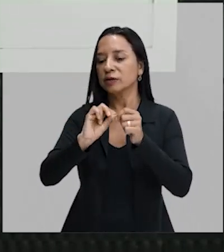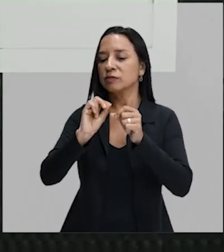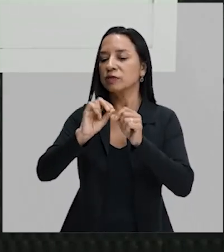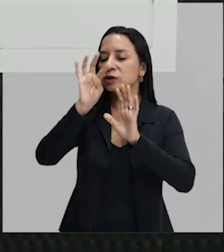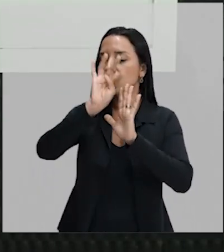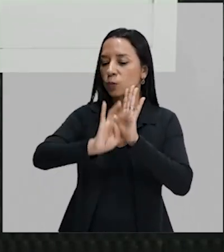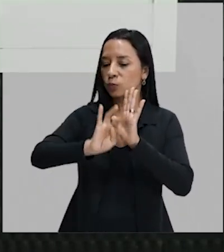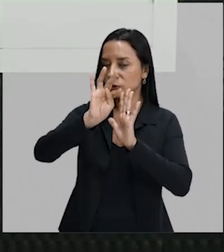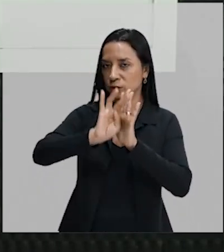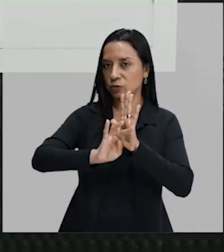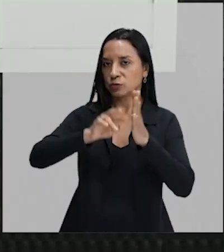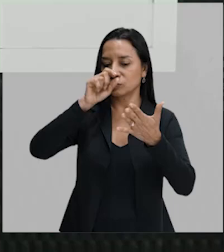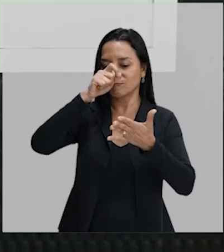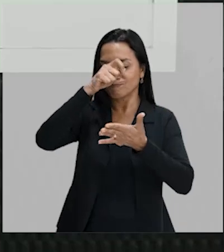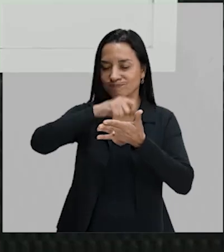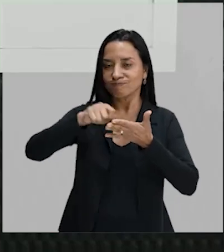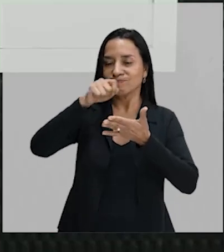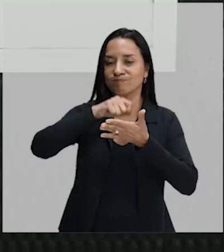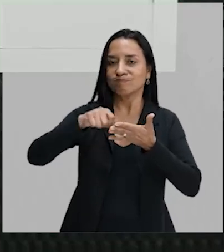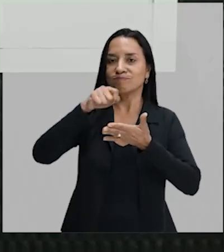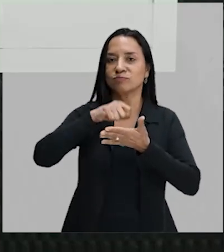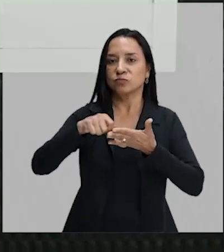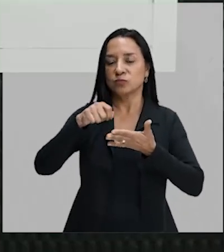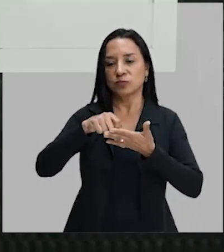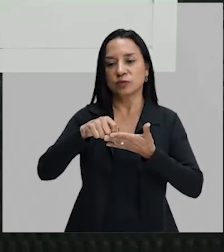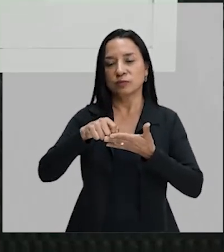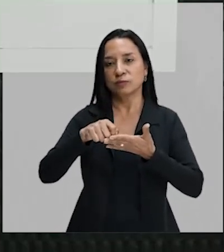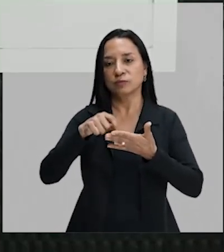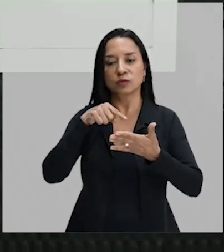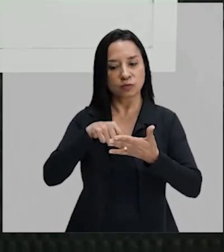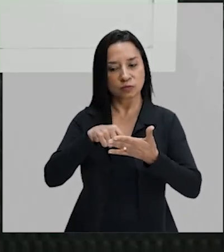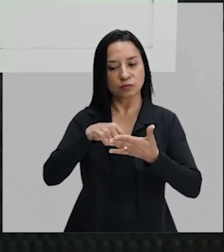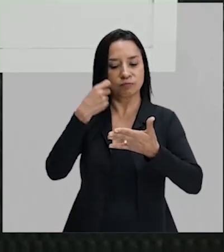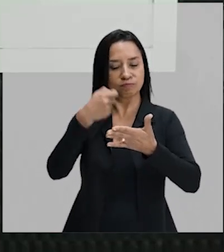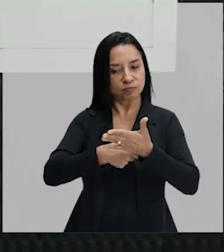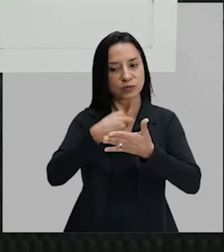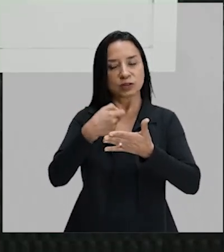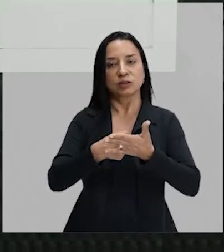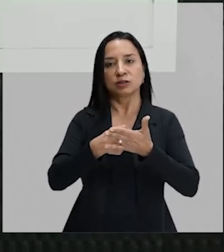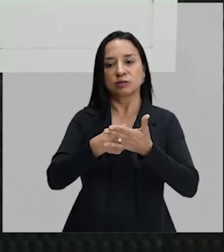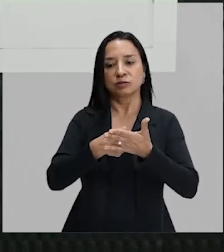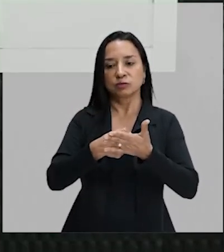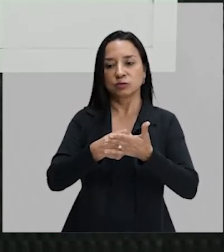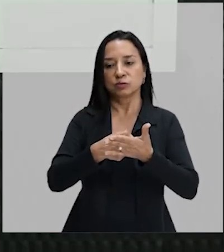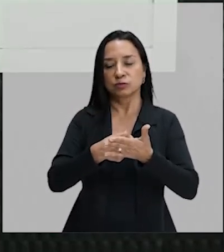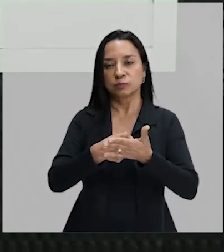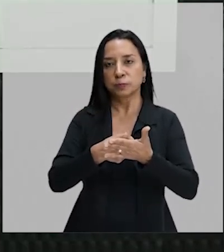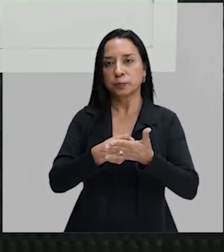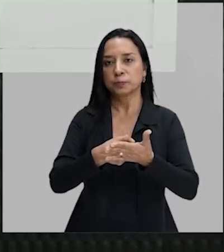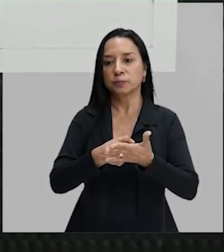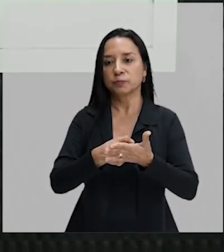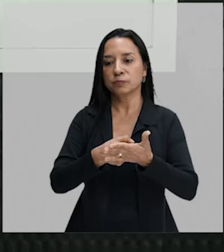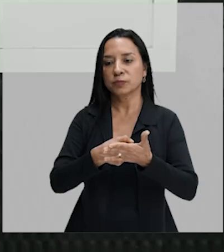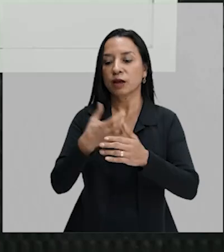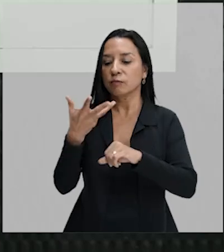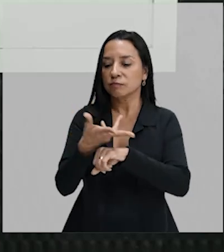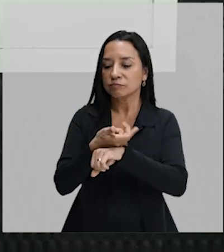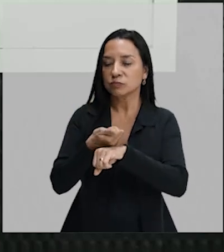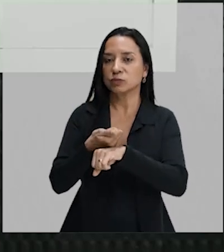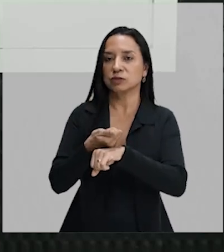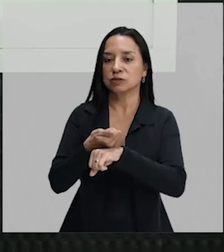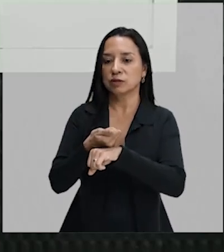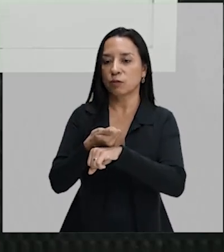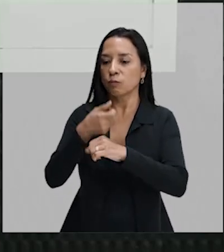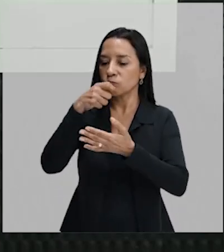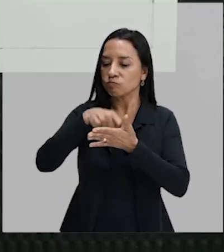vai escrever. O texto dissertativo, ele vai te exigir, em grande parte, a argumentação.